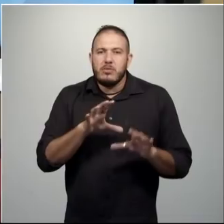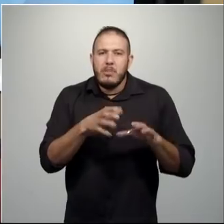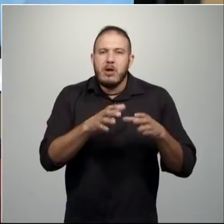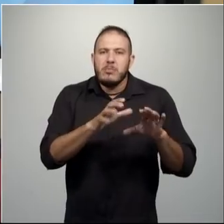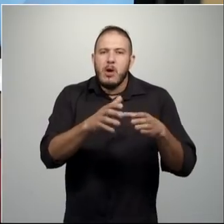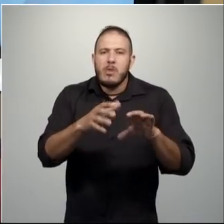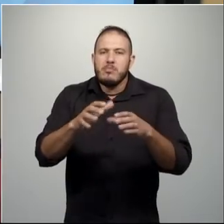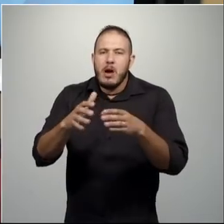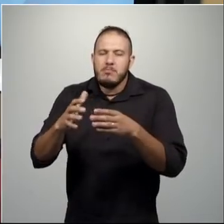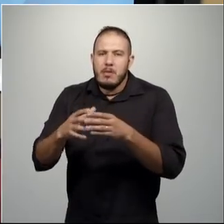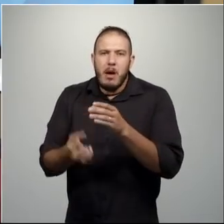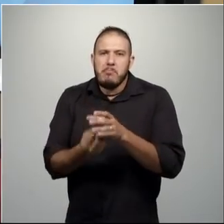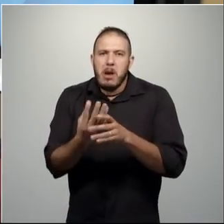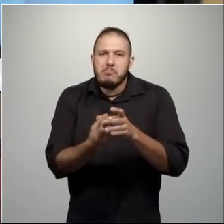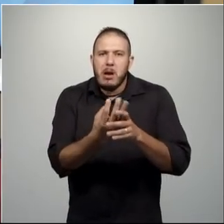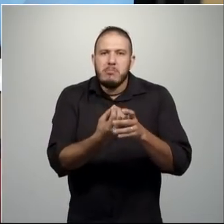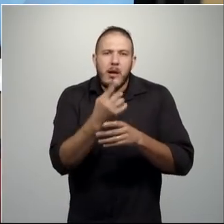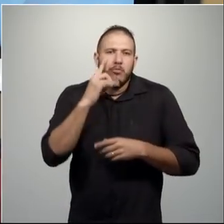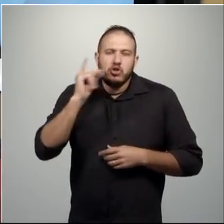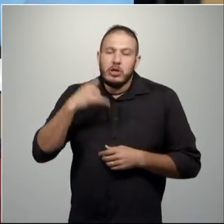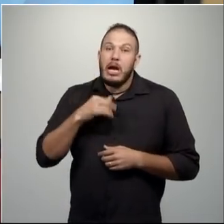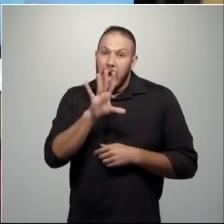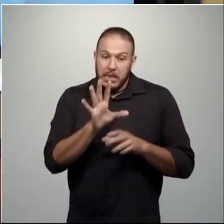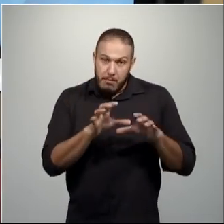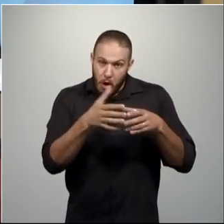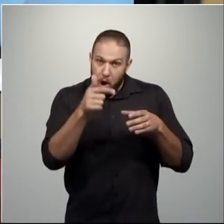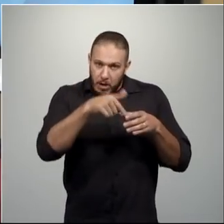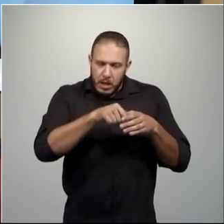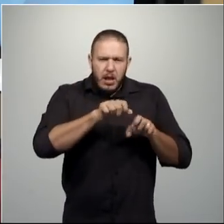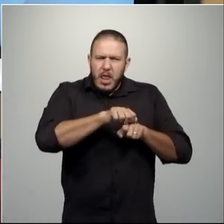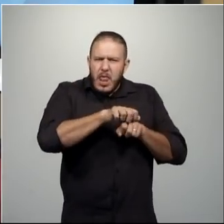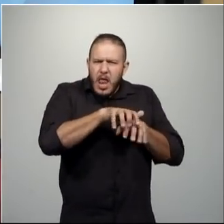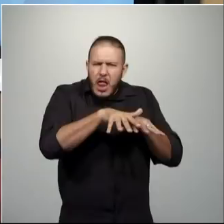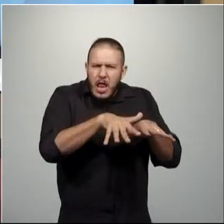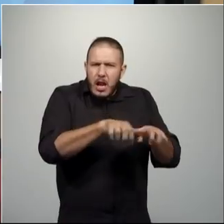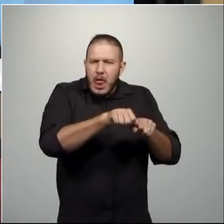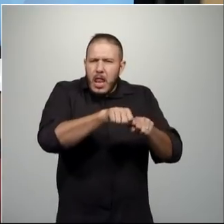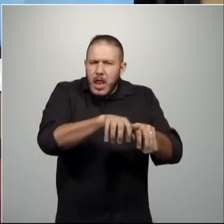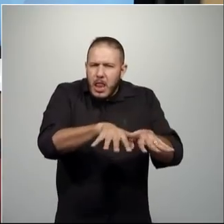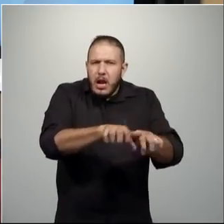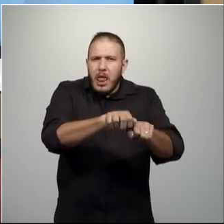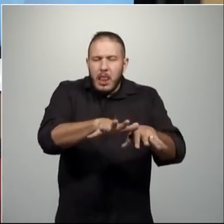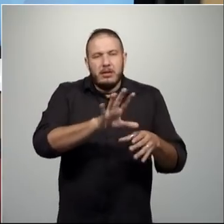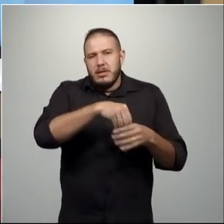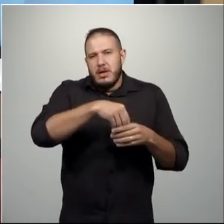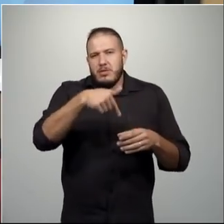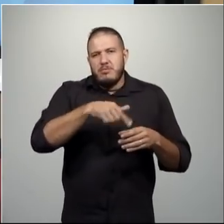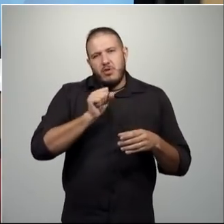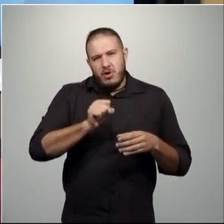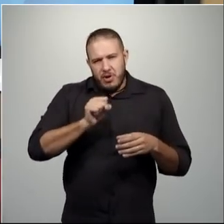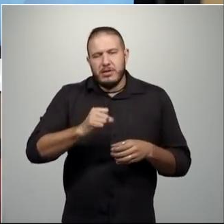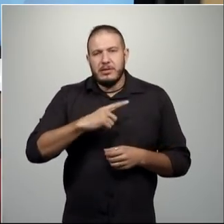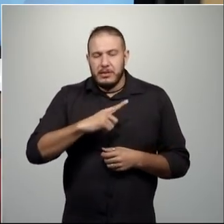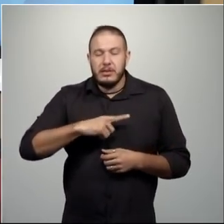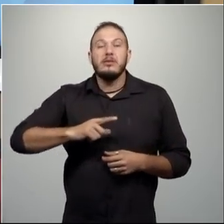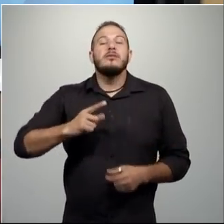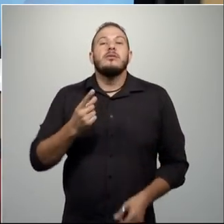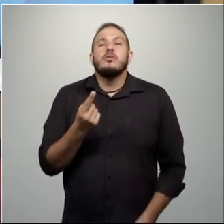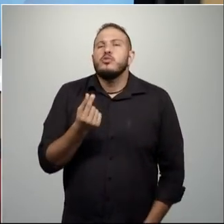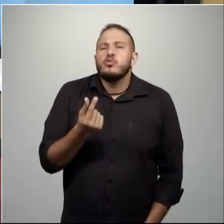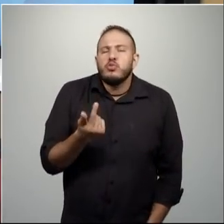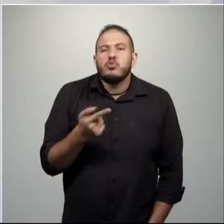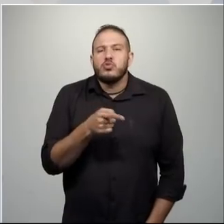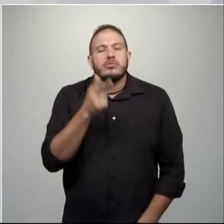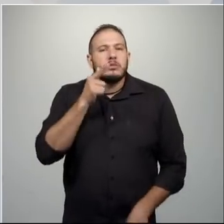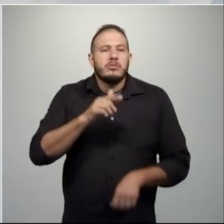dia mais ou menos cada bloco pode ter várias transações lá dentro e os custos de você fazer